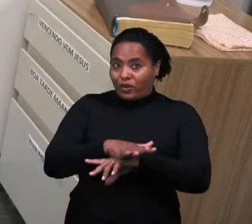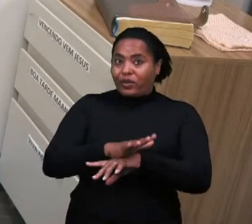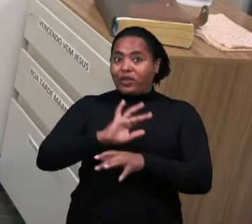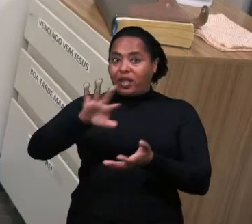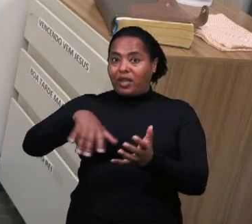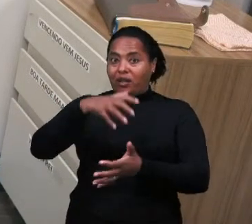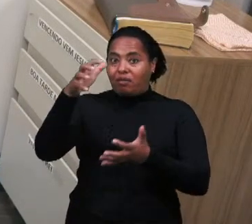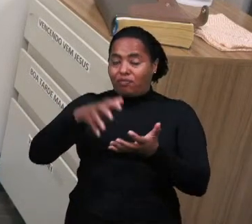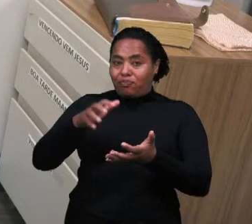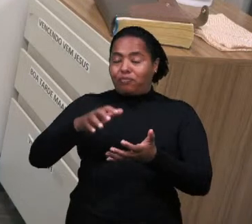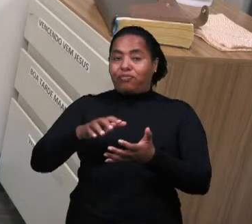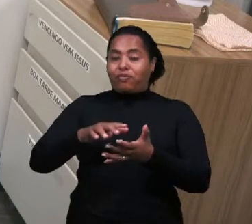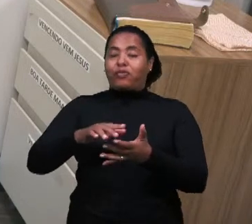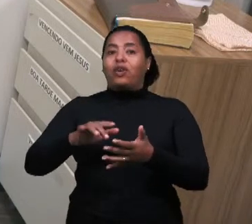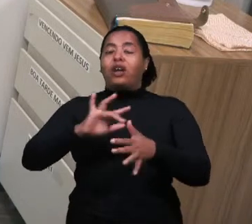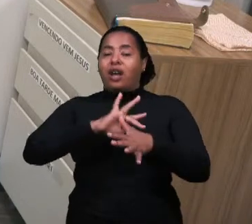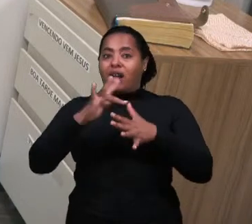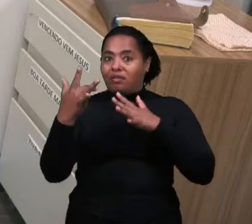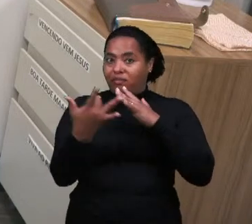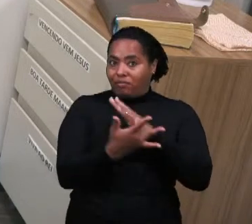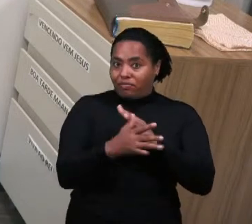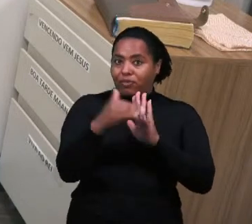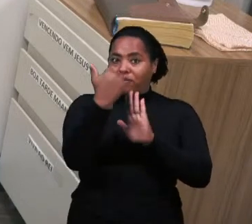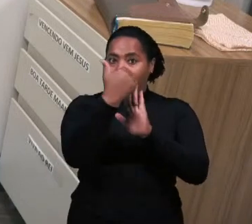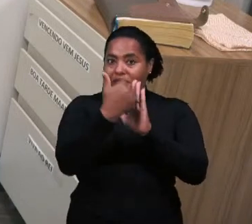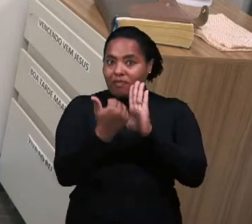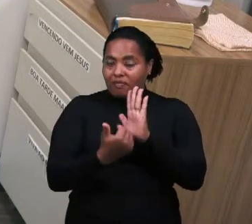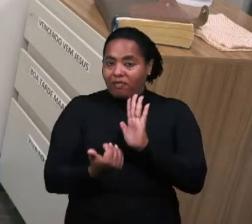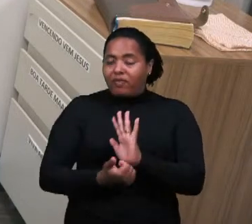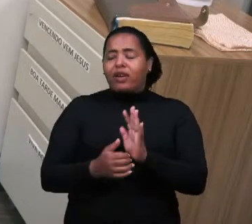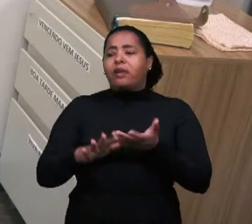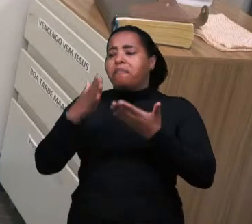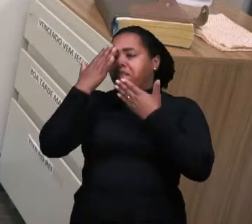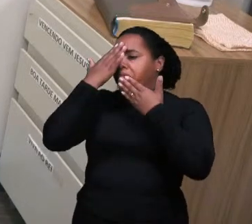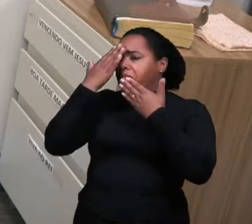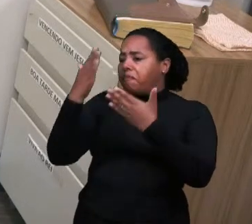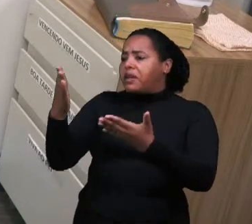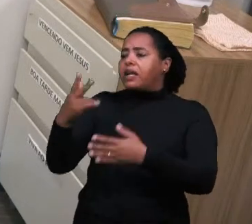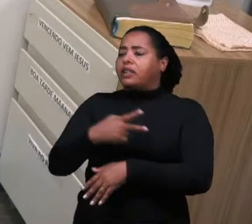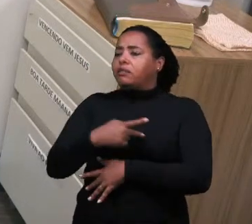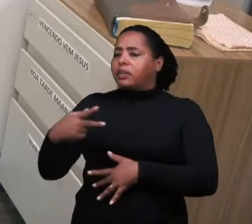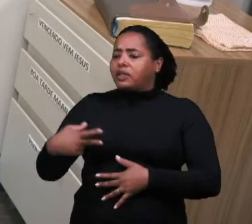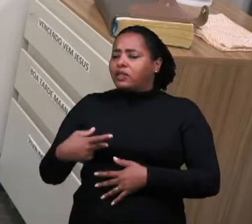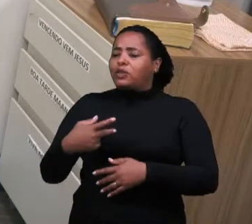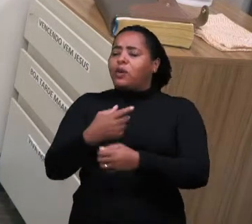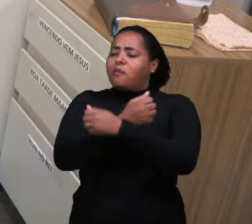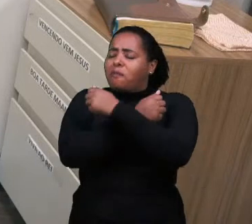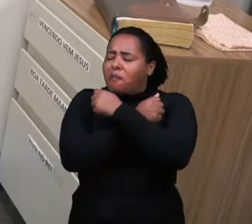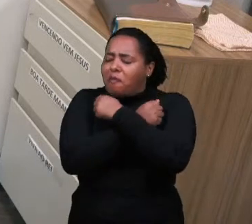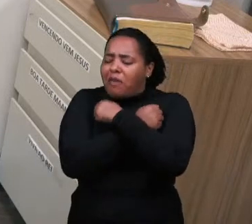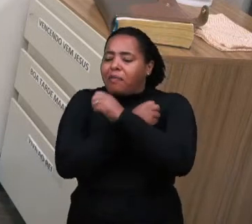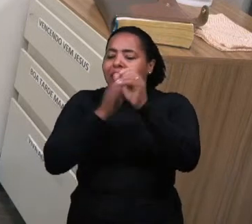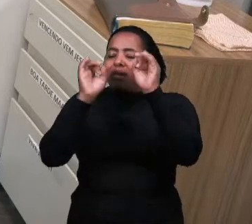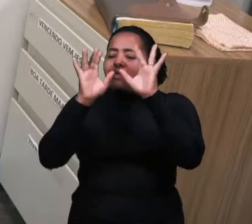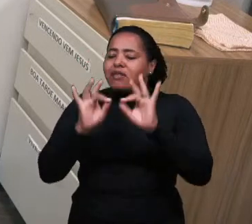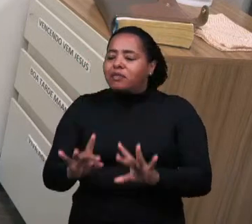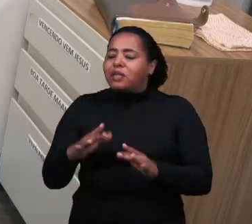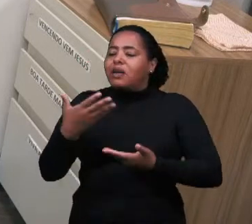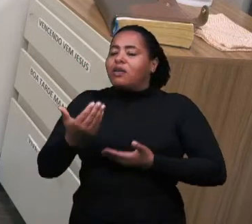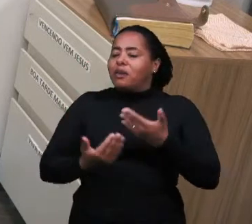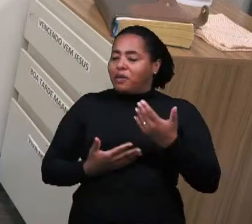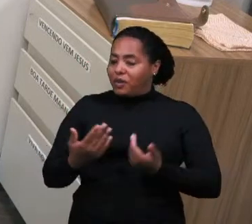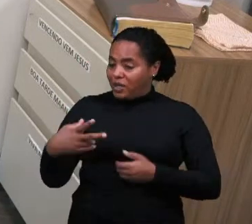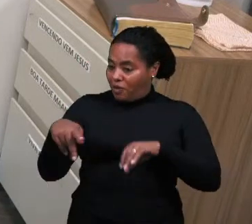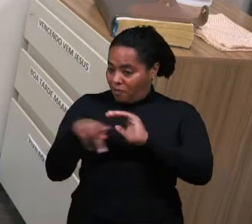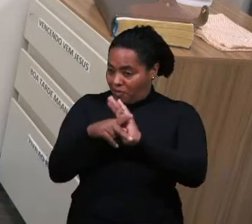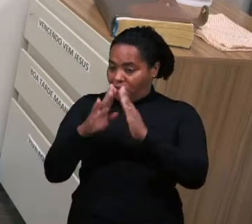pelas nossas plataformas digitais. Pastor Forlan, muito obrigado. Mande um abraço todo especial às ovelhas, né, da Igreja Maranata do